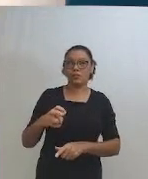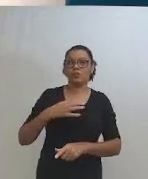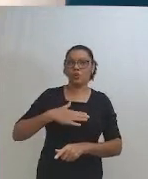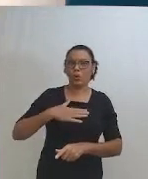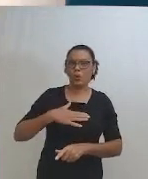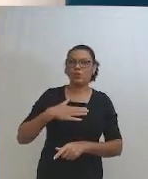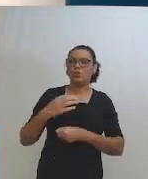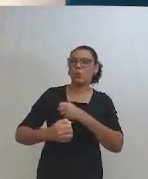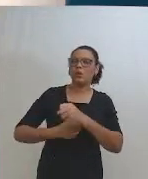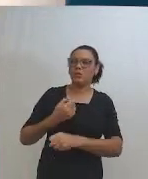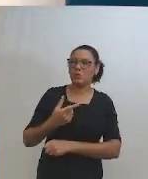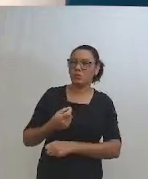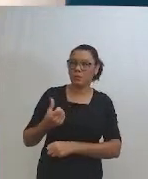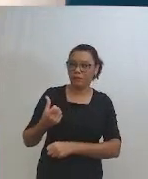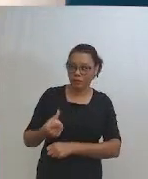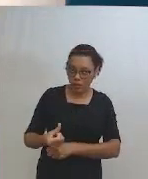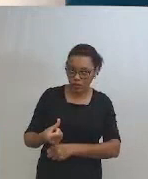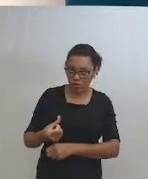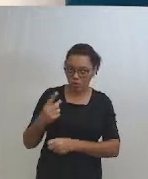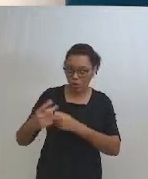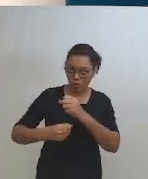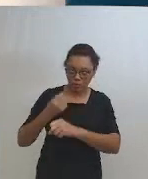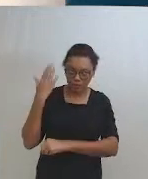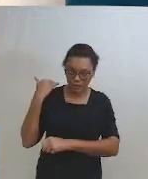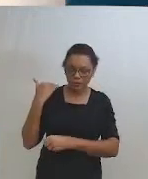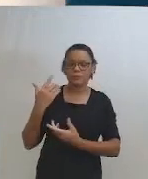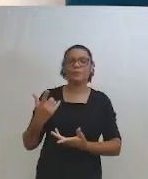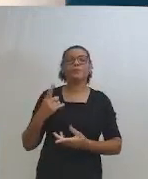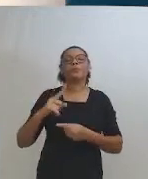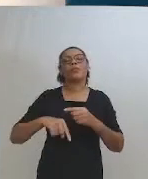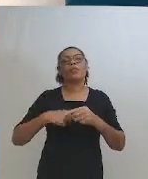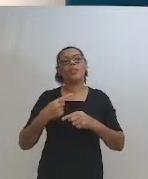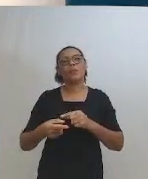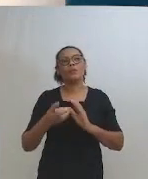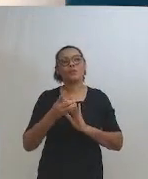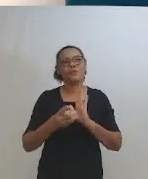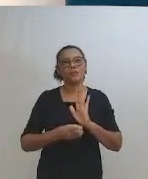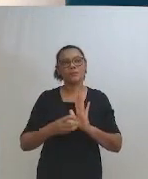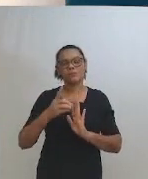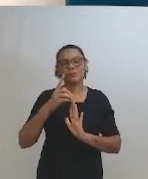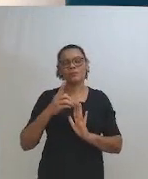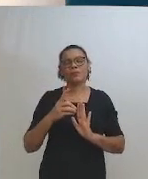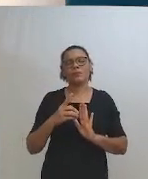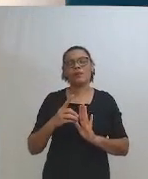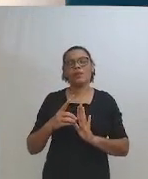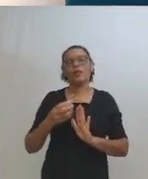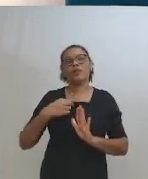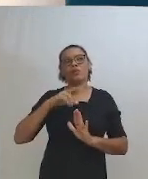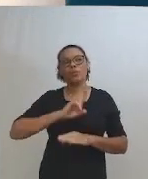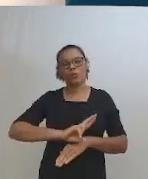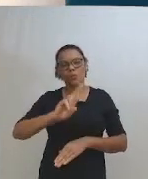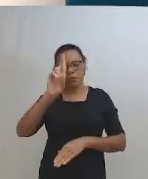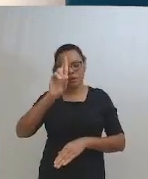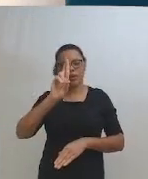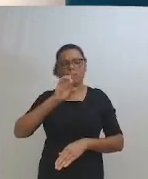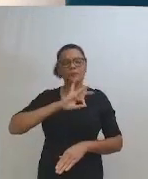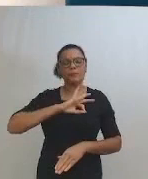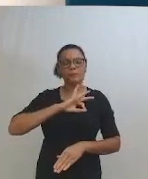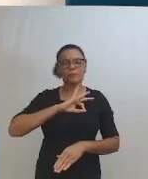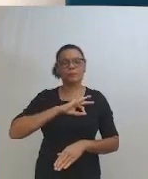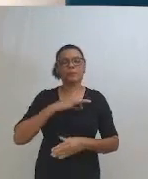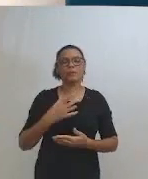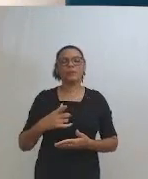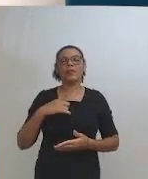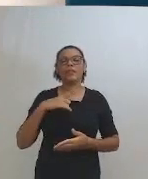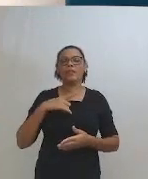houve decreto, após pedido da autoridade policial de Coroatá, houve expedição do decreto de prisão,